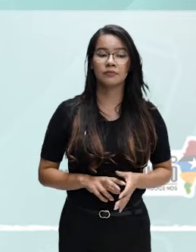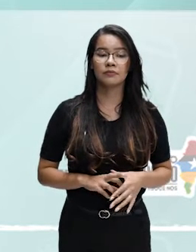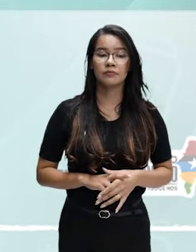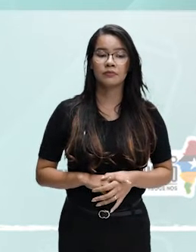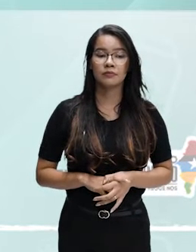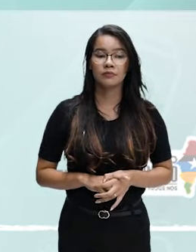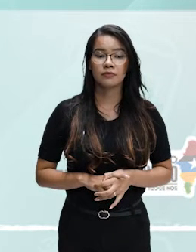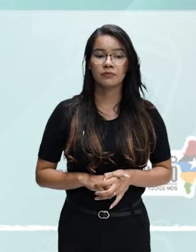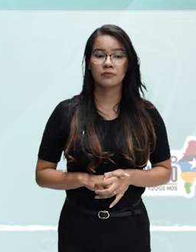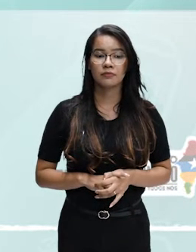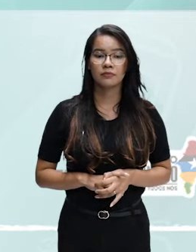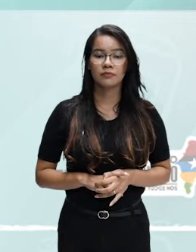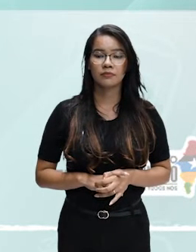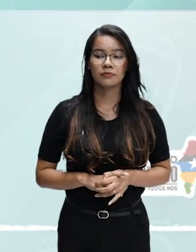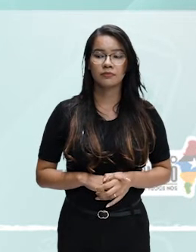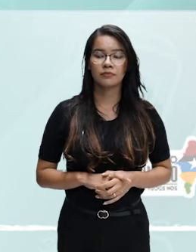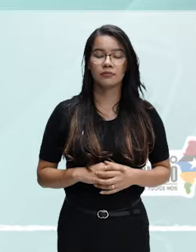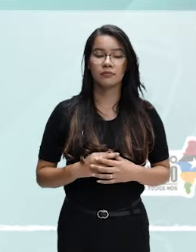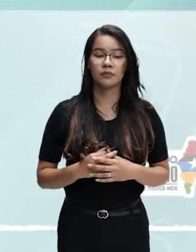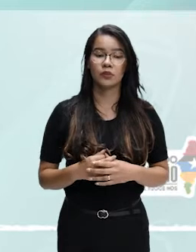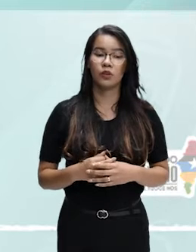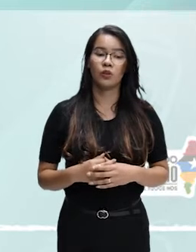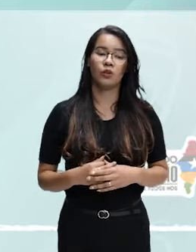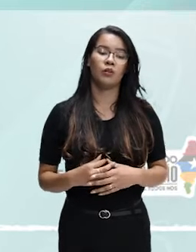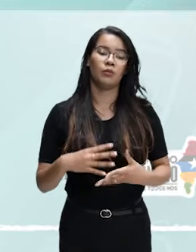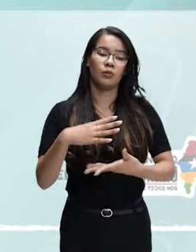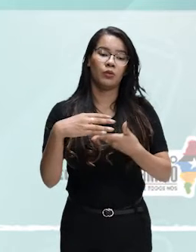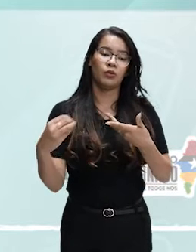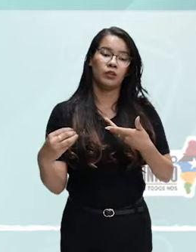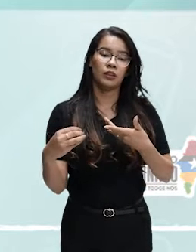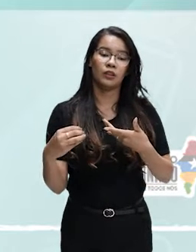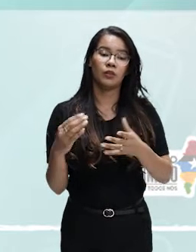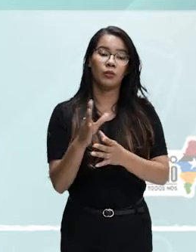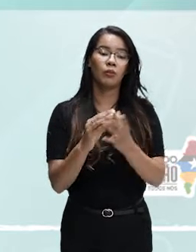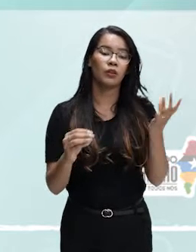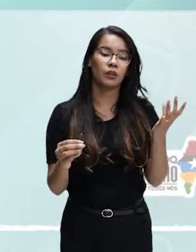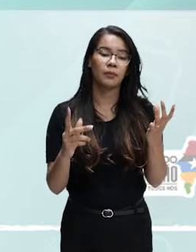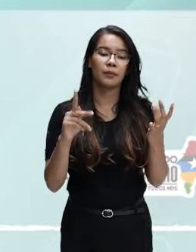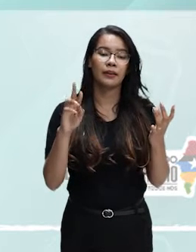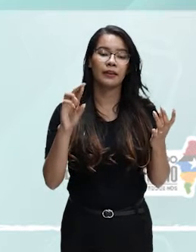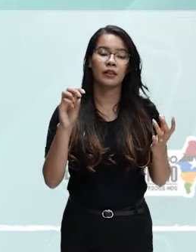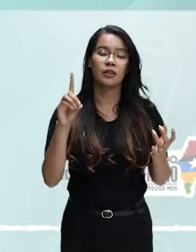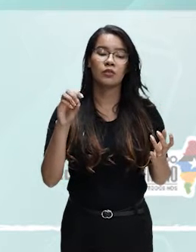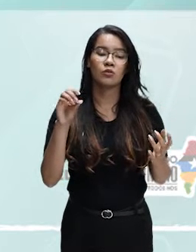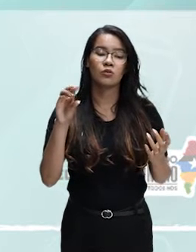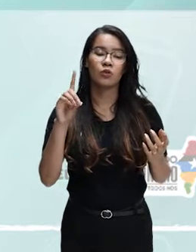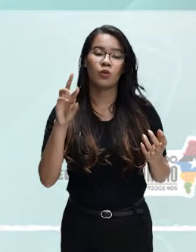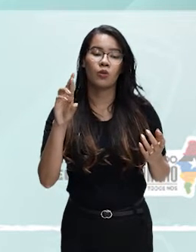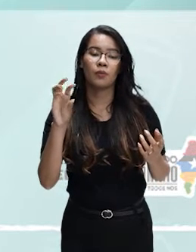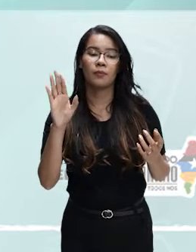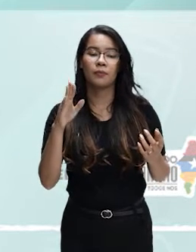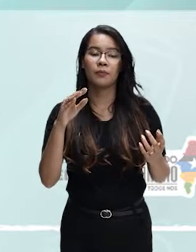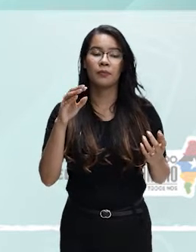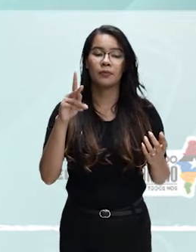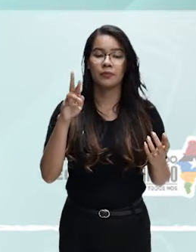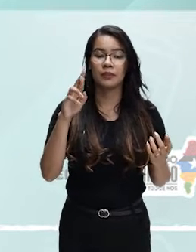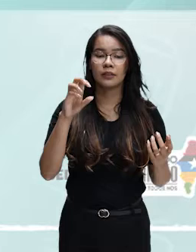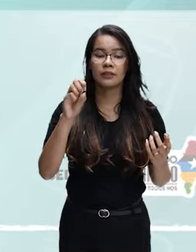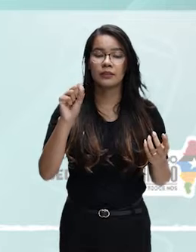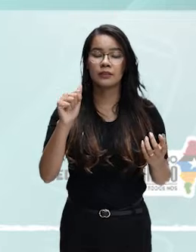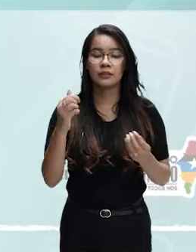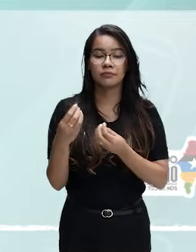para mais uma questão. O modelo predador-presa foi proposto de forma independente por Alfred